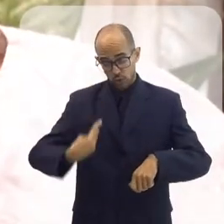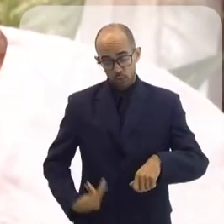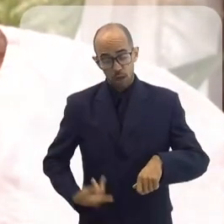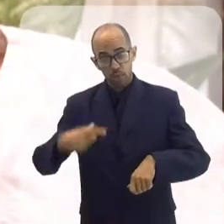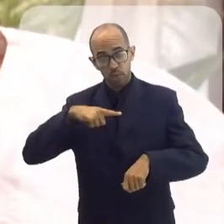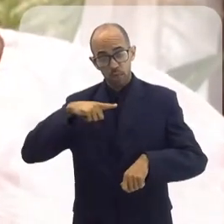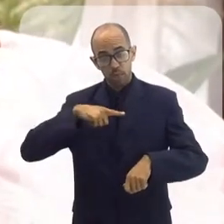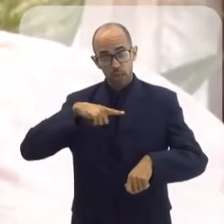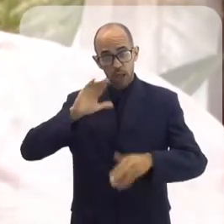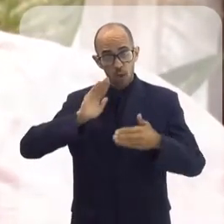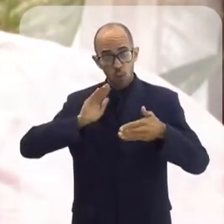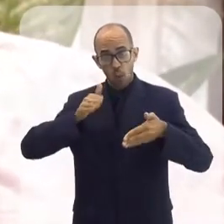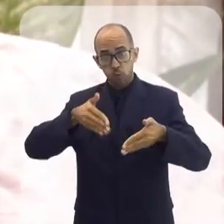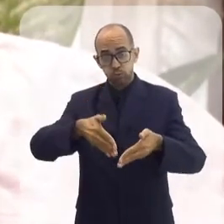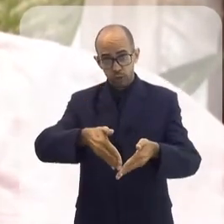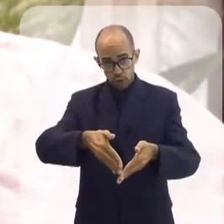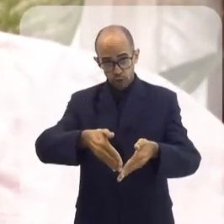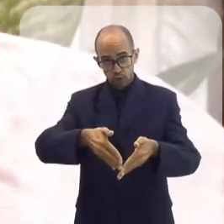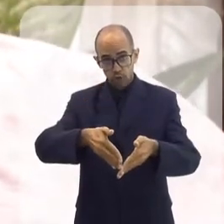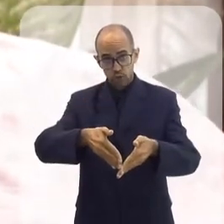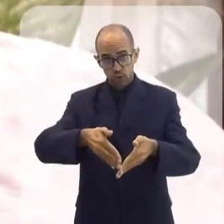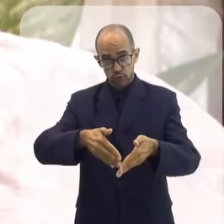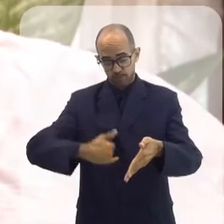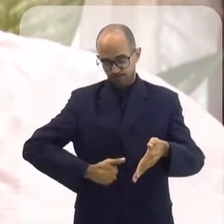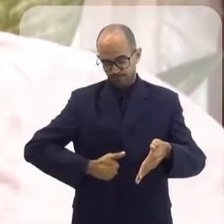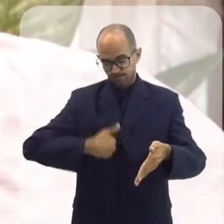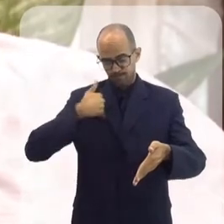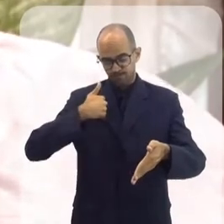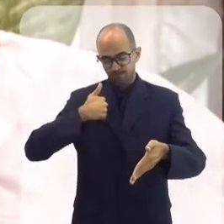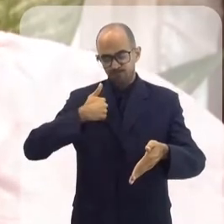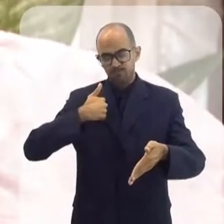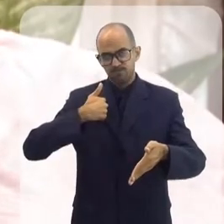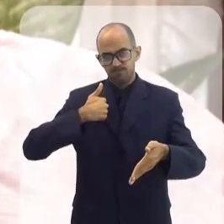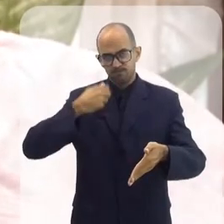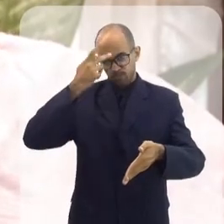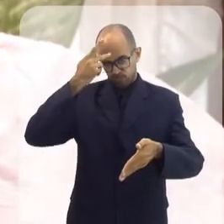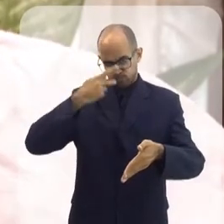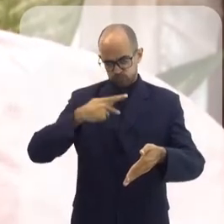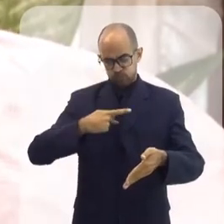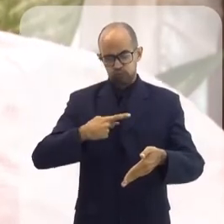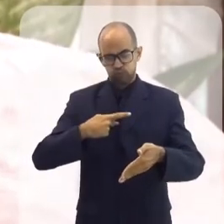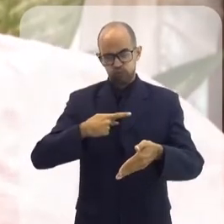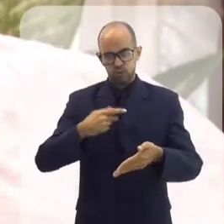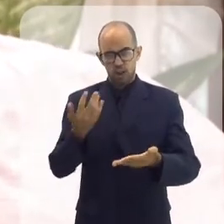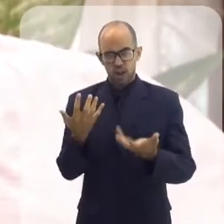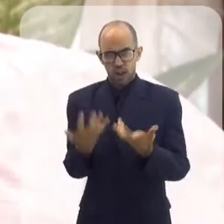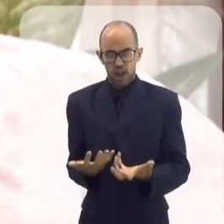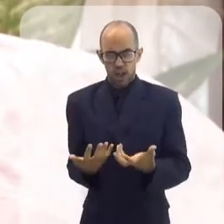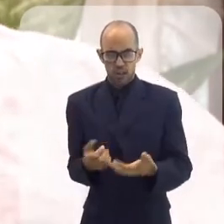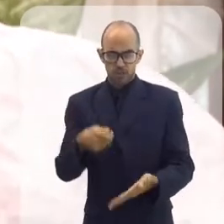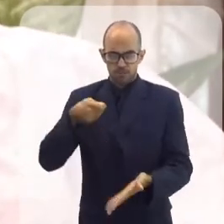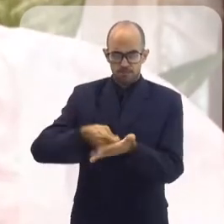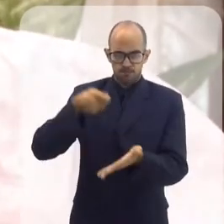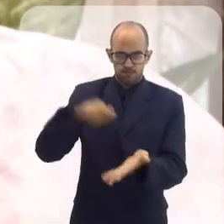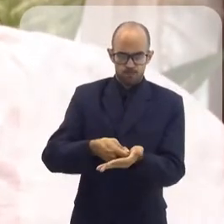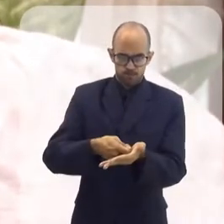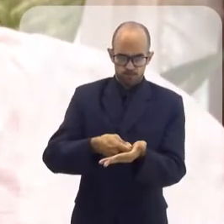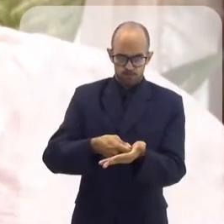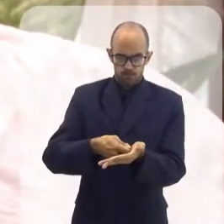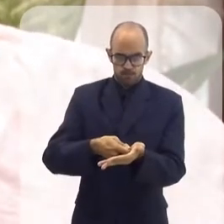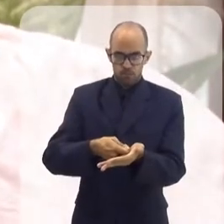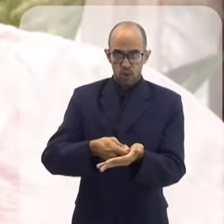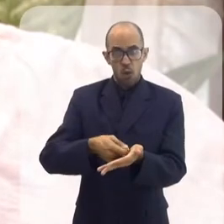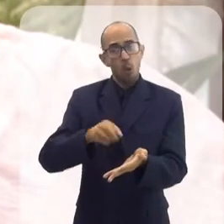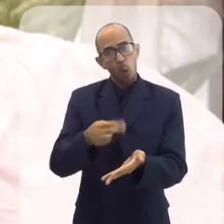negativo enquanto tiver o ser humano é você em trico egoísta querendo se impor pela força e até